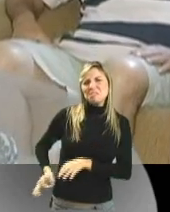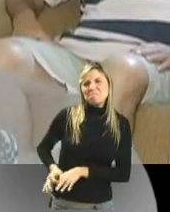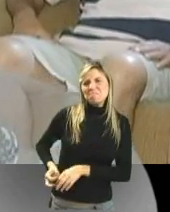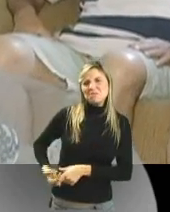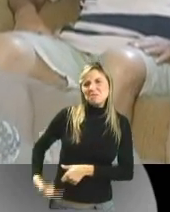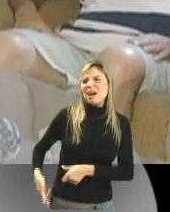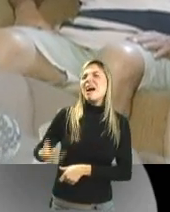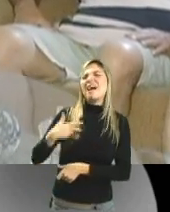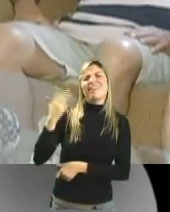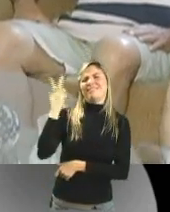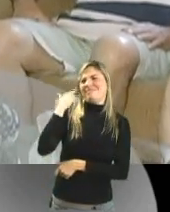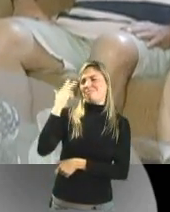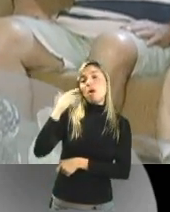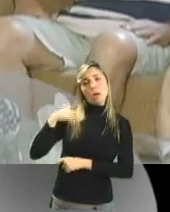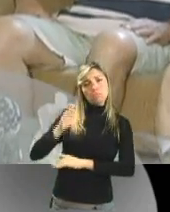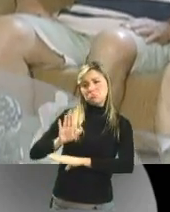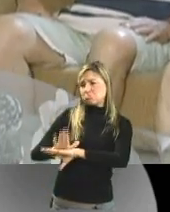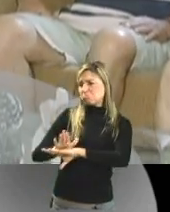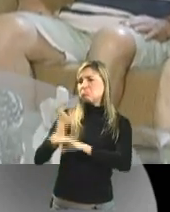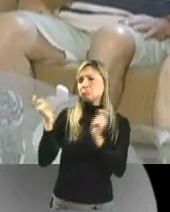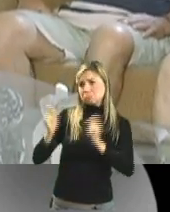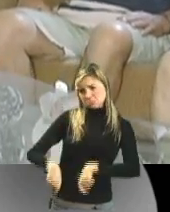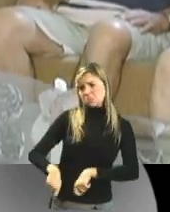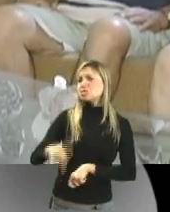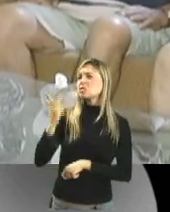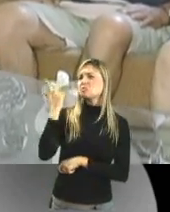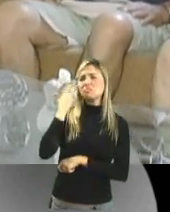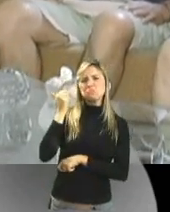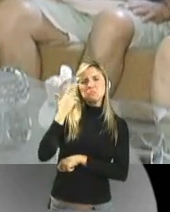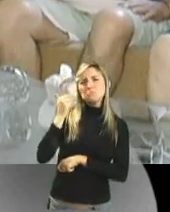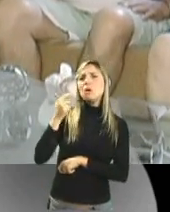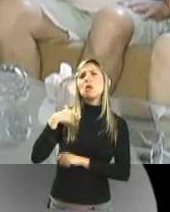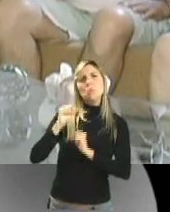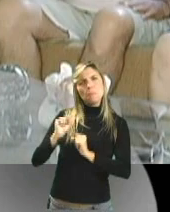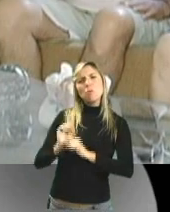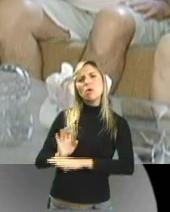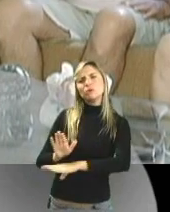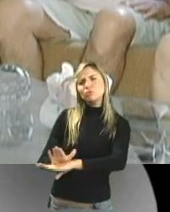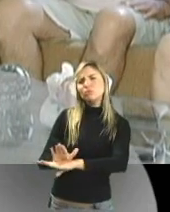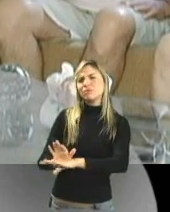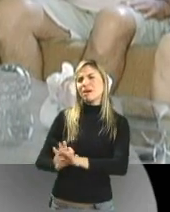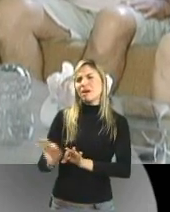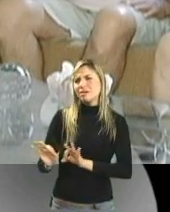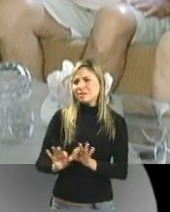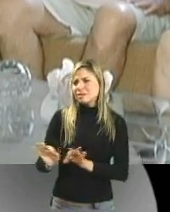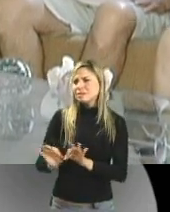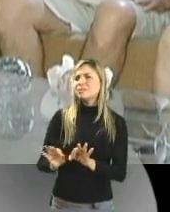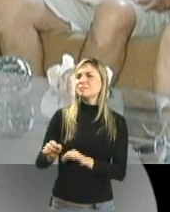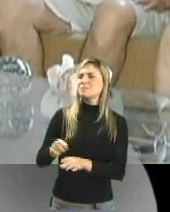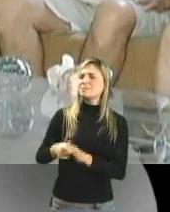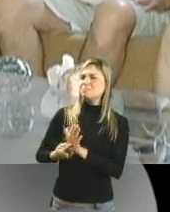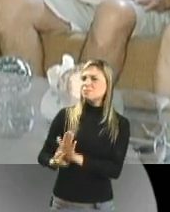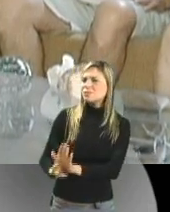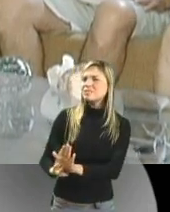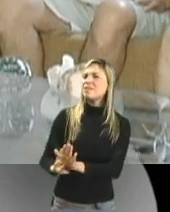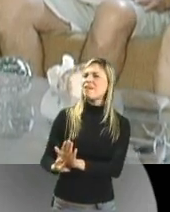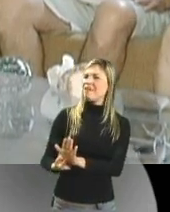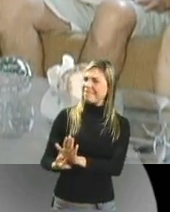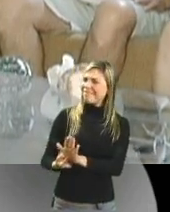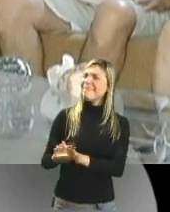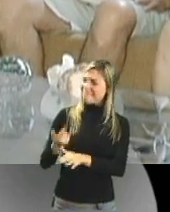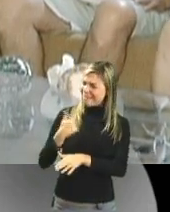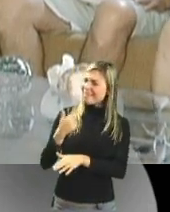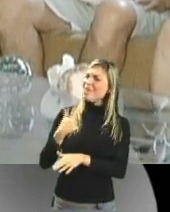era capaz de fazer aquilo, sabe? E eu podia ajudar e me mostrar